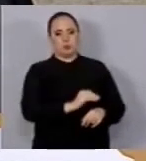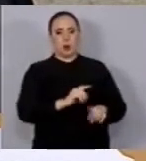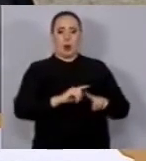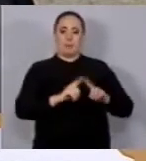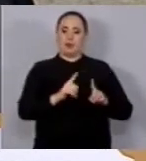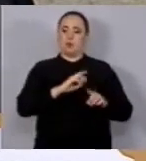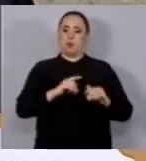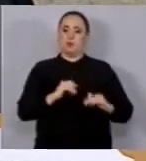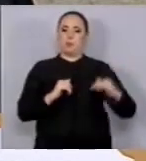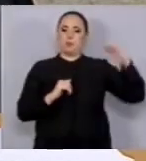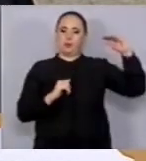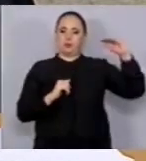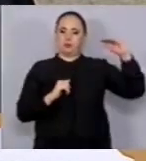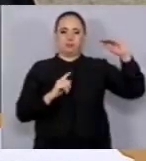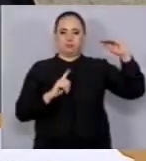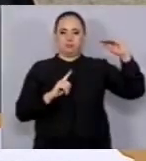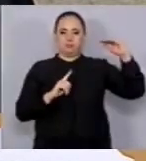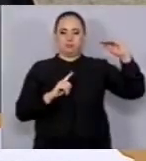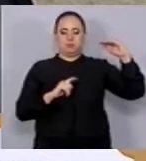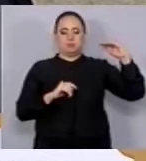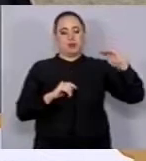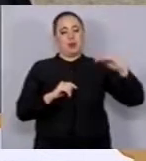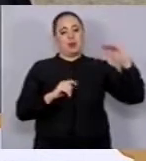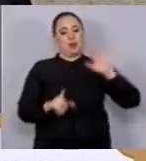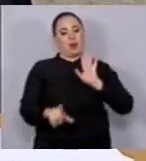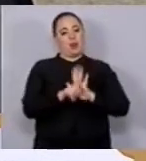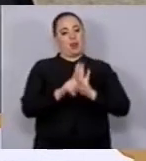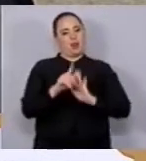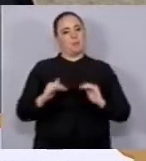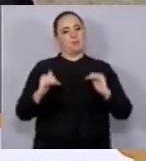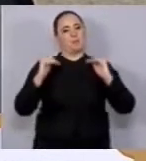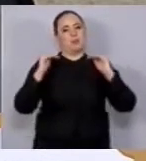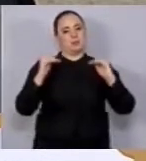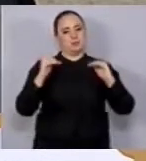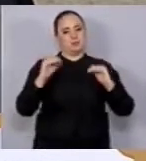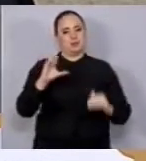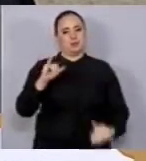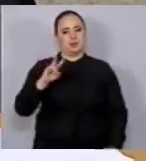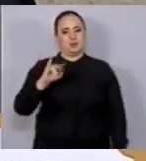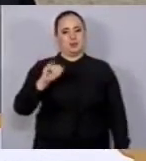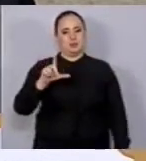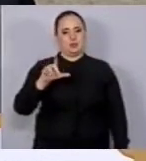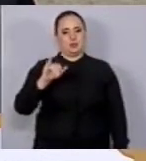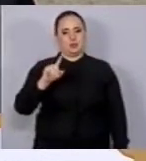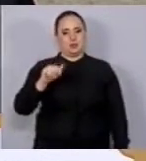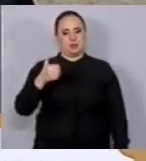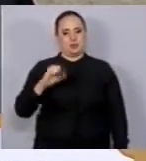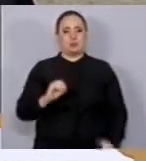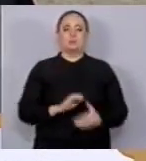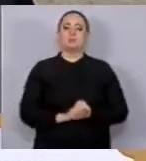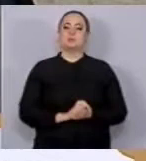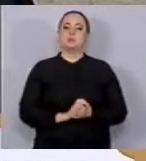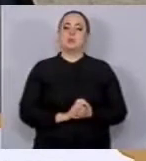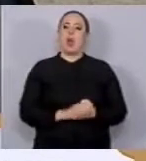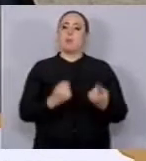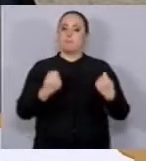ao essencial, à lei, que é a expressão maior da civilização. Precisamos combater a